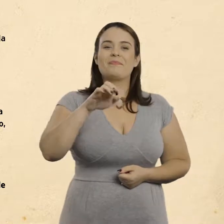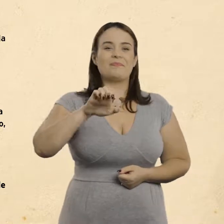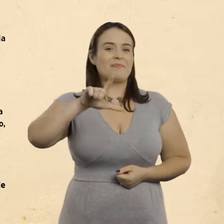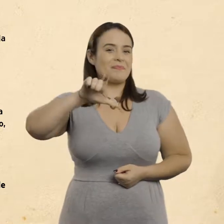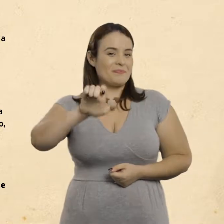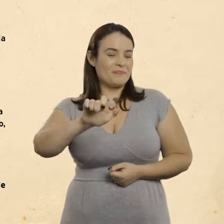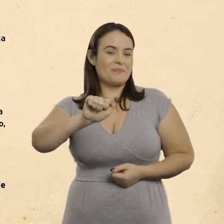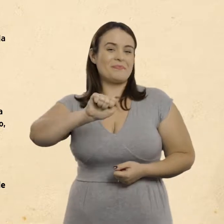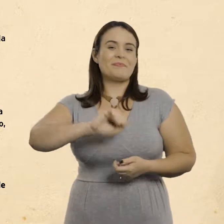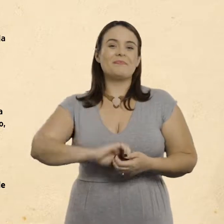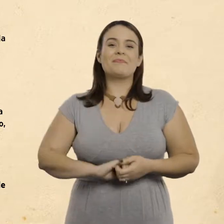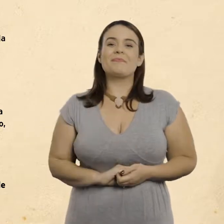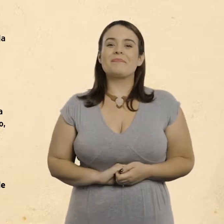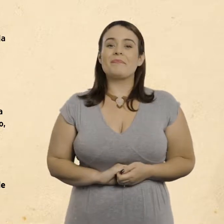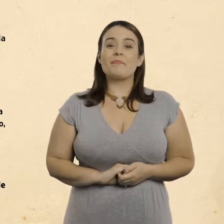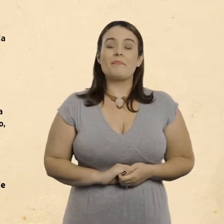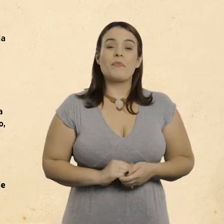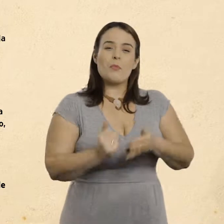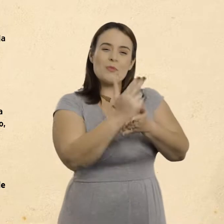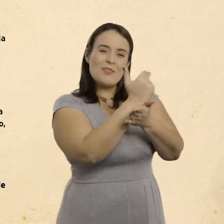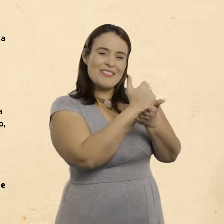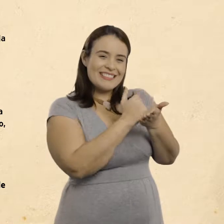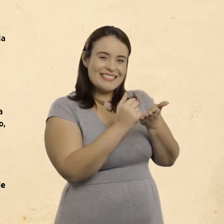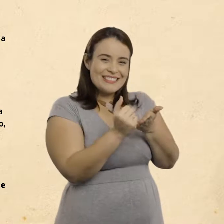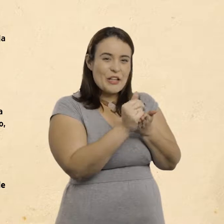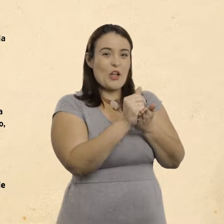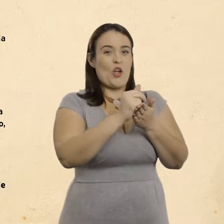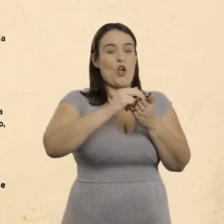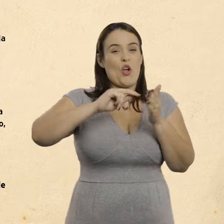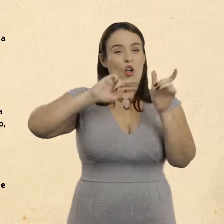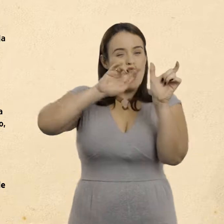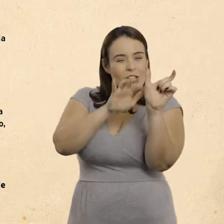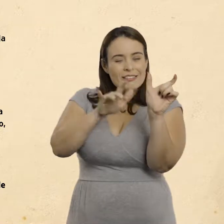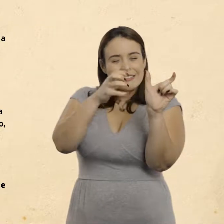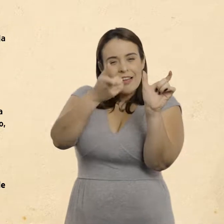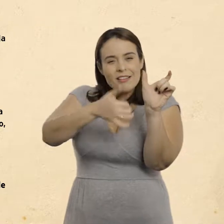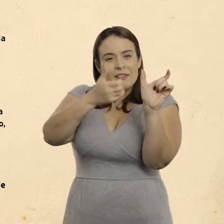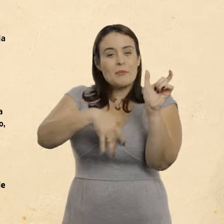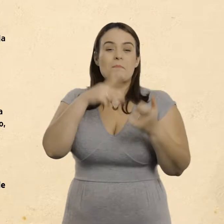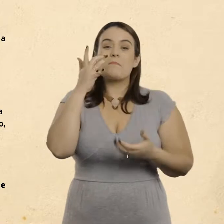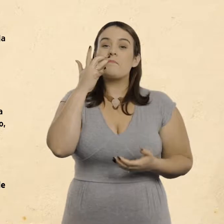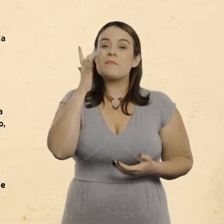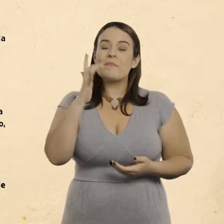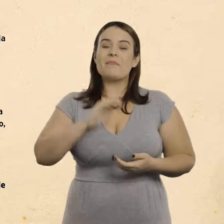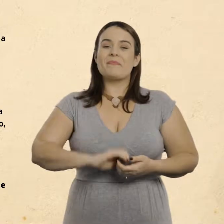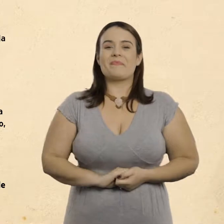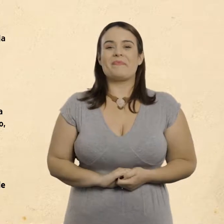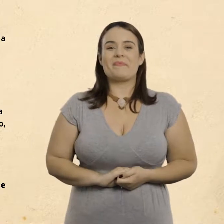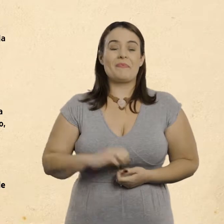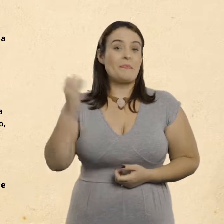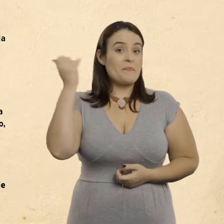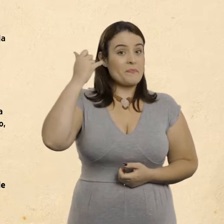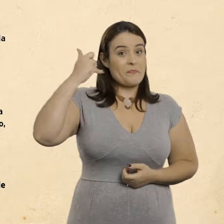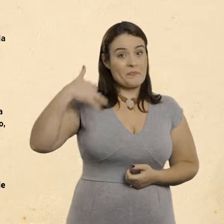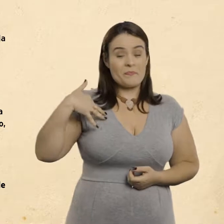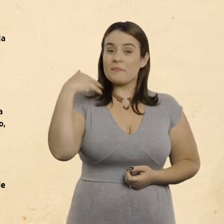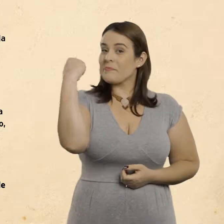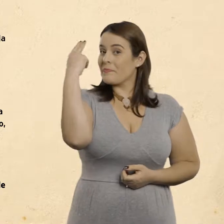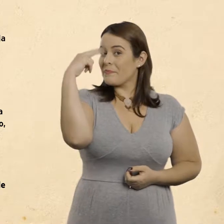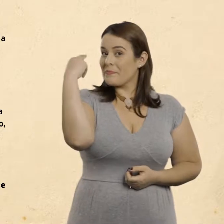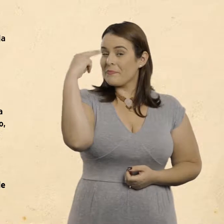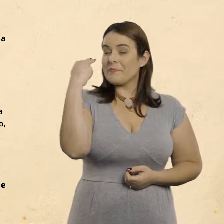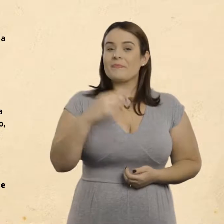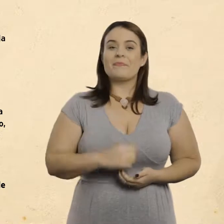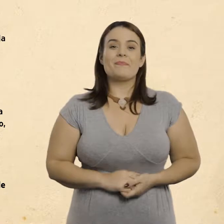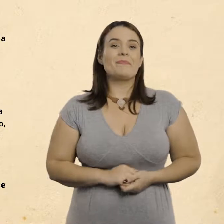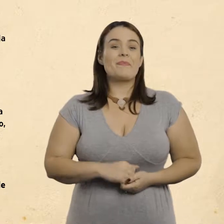Mausch e Marcela Vieira. Ilustração do glossário, Meg Miranda. Descrição de imagens, Rodrigo